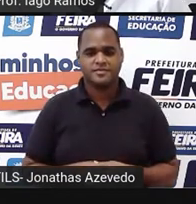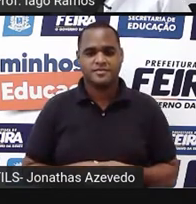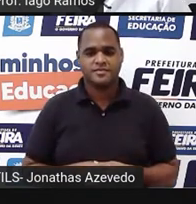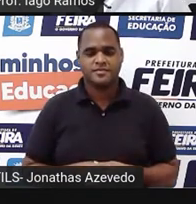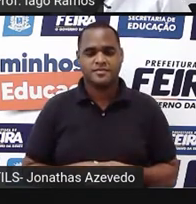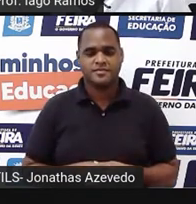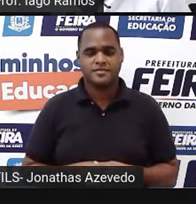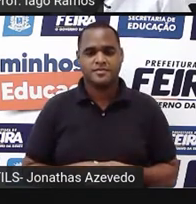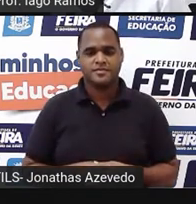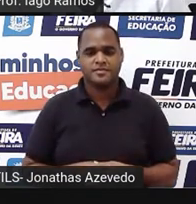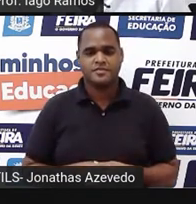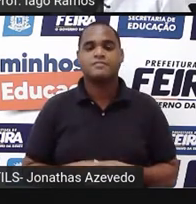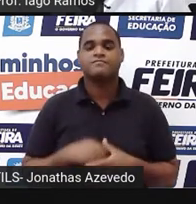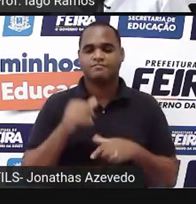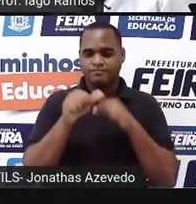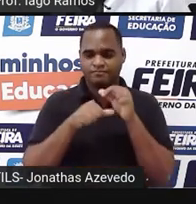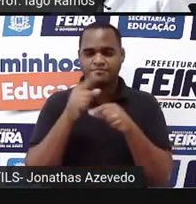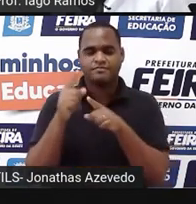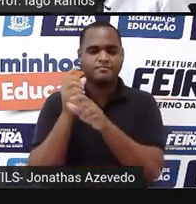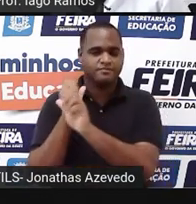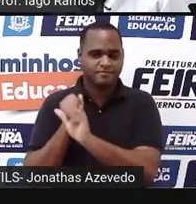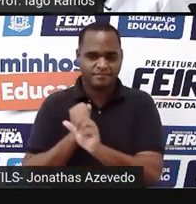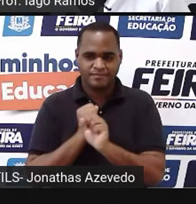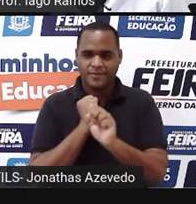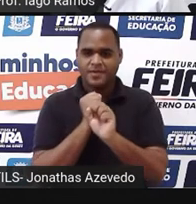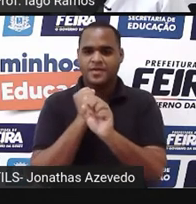E aí, fazendo todas essas contas aí.